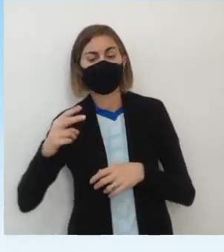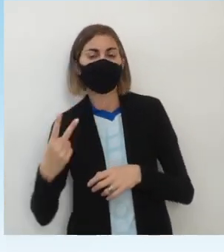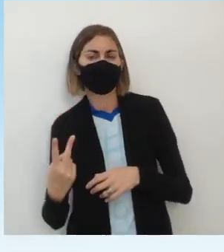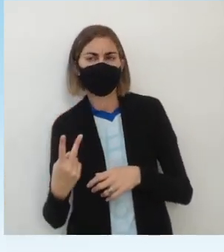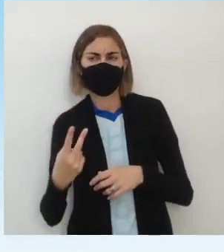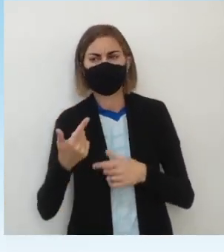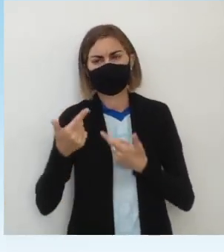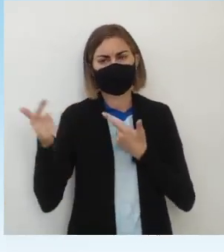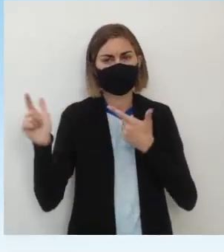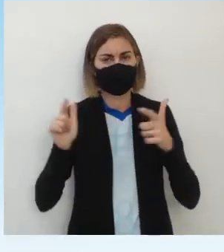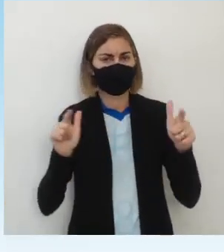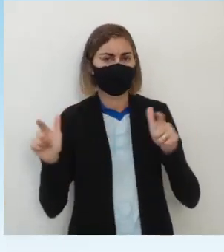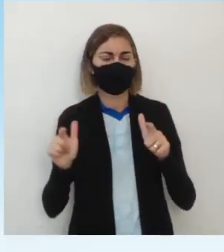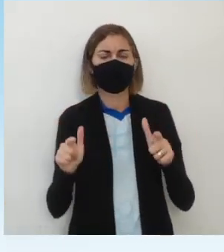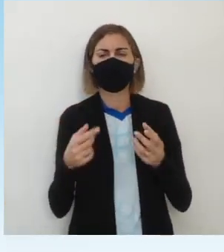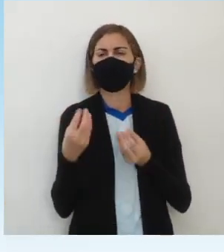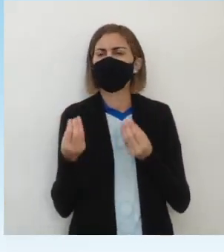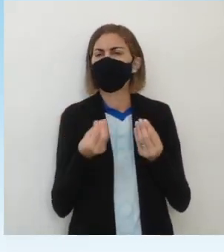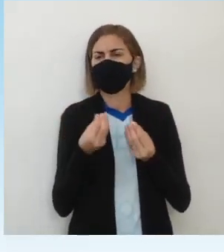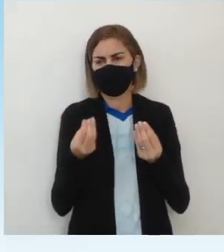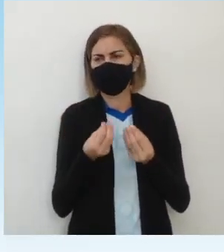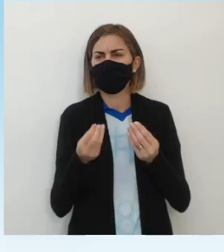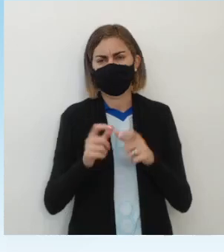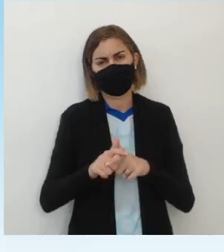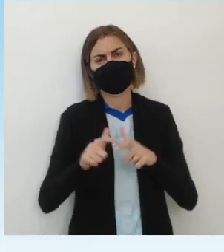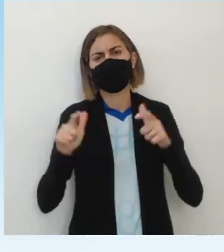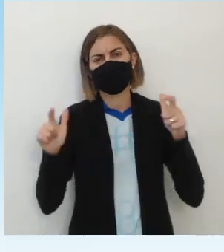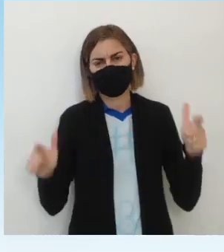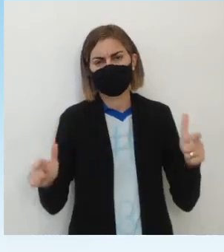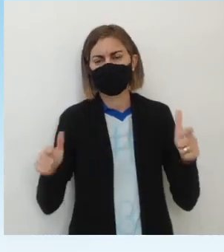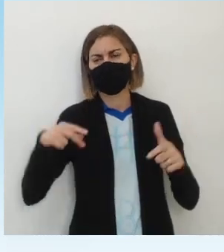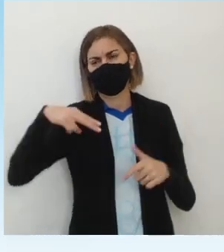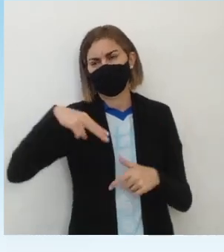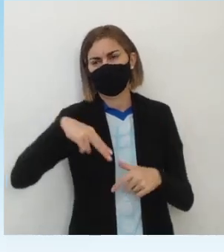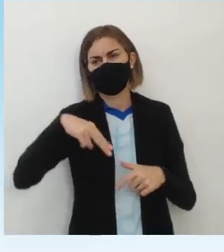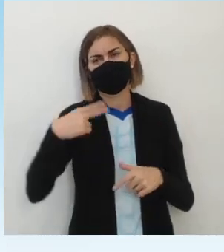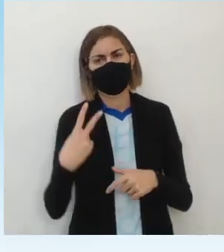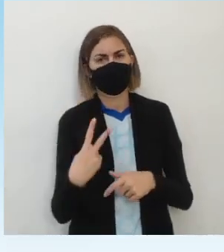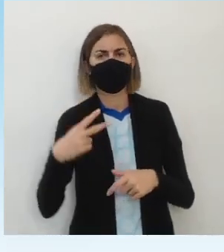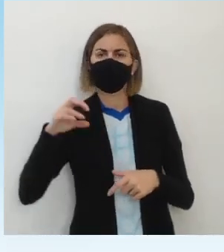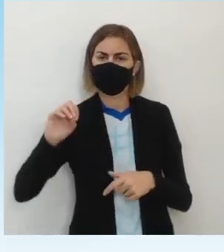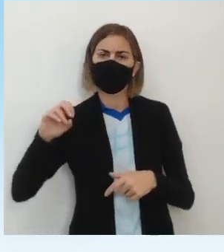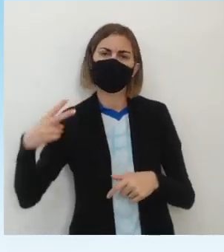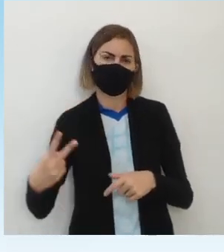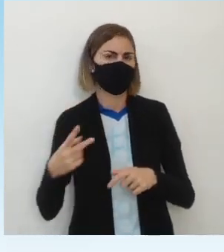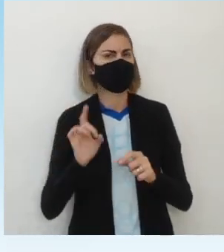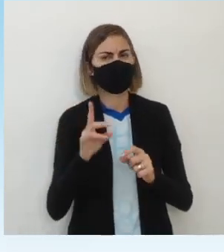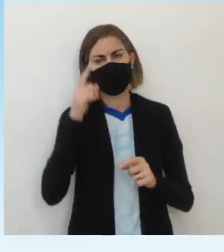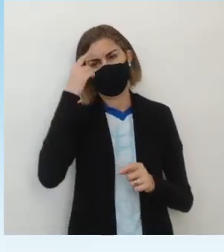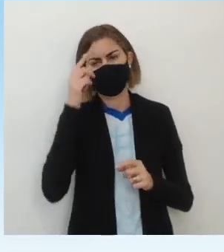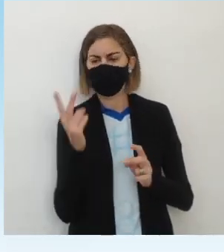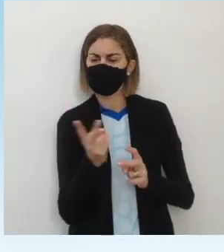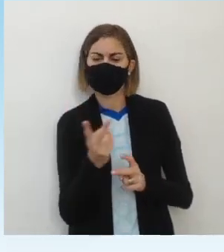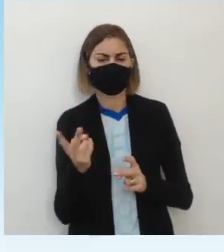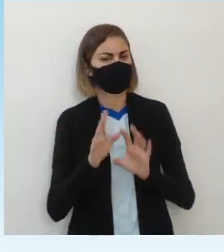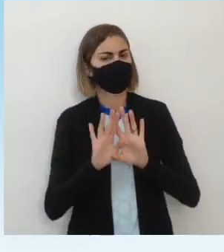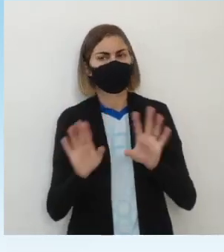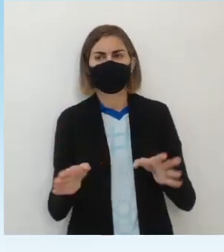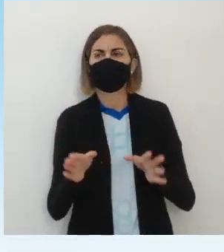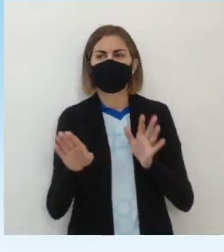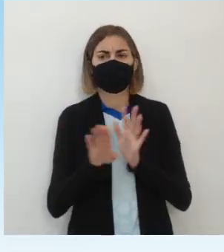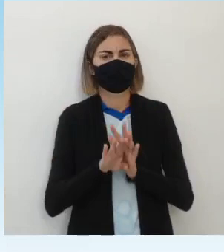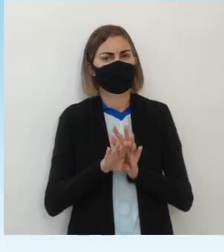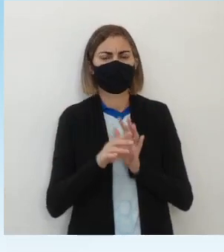e os demais. Como o grosso, como a maior parte é nitrogênio e oxigênio, a gente só considera os dois e já chegamos aí